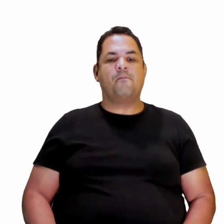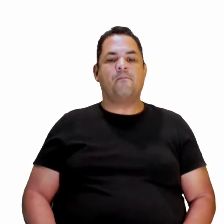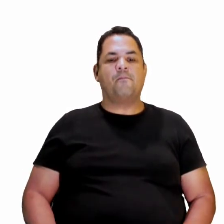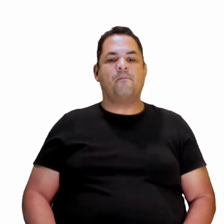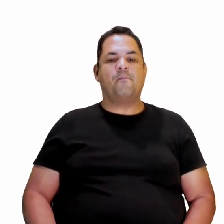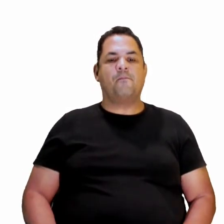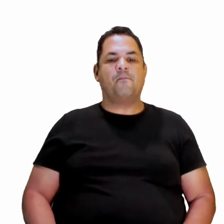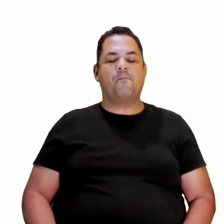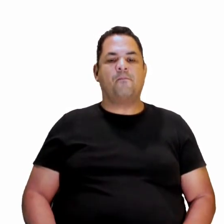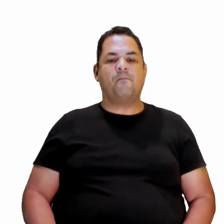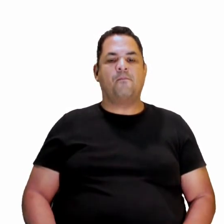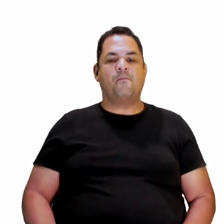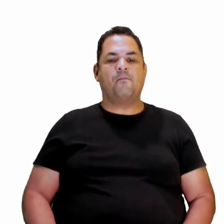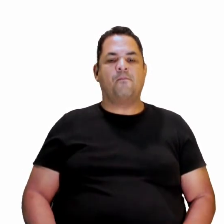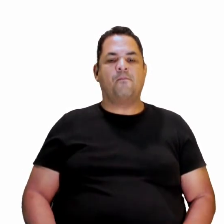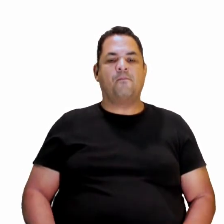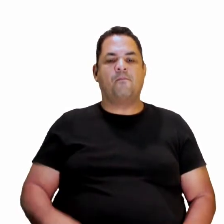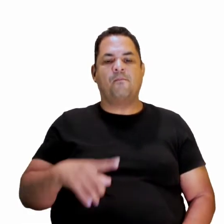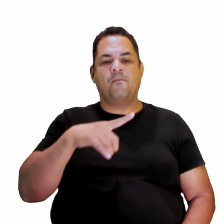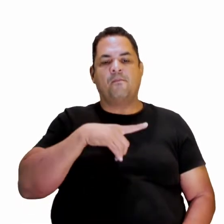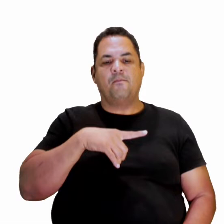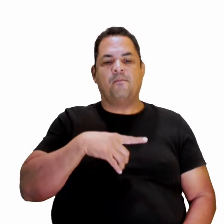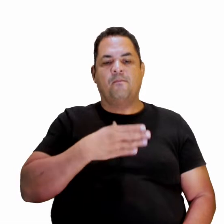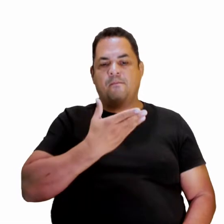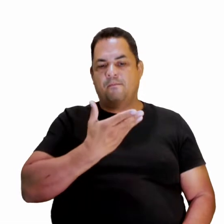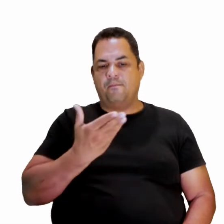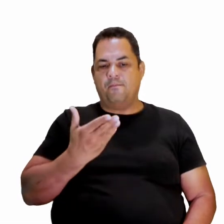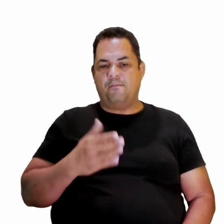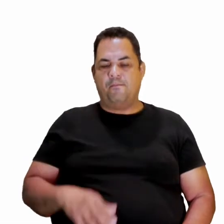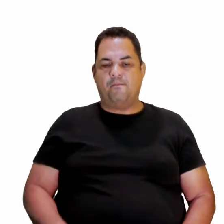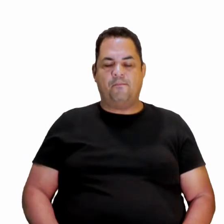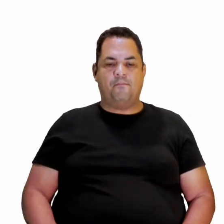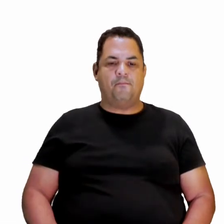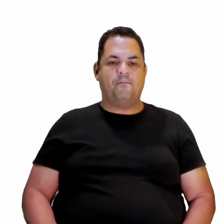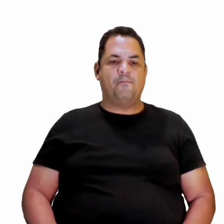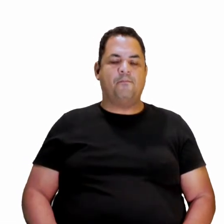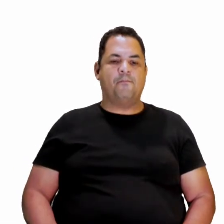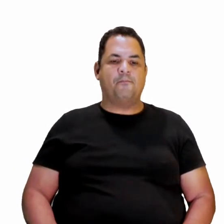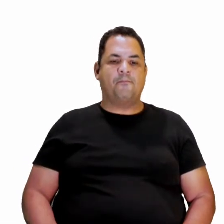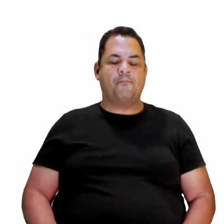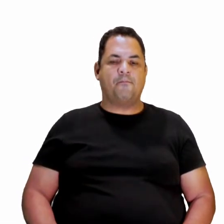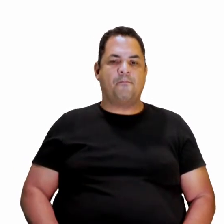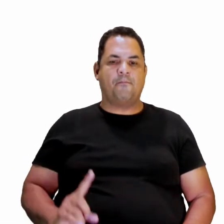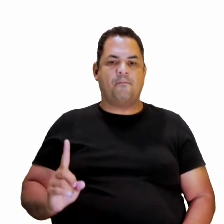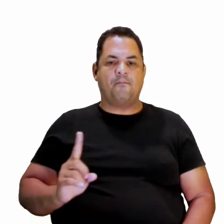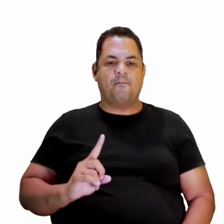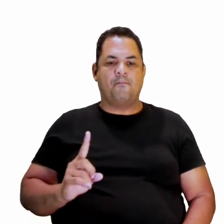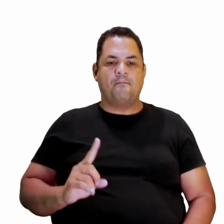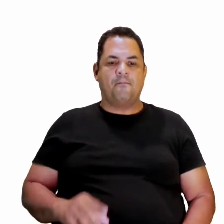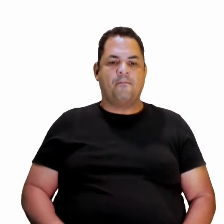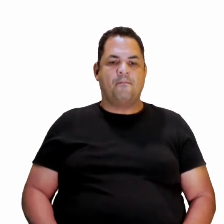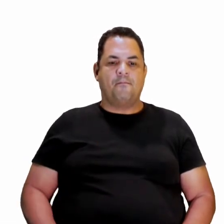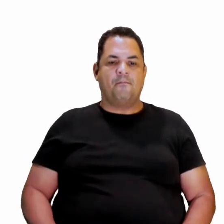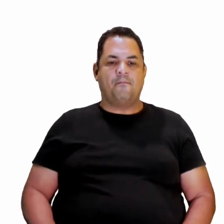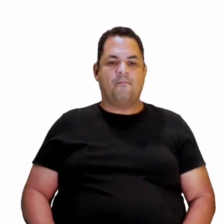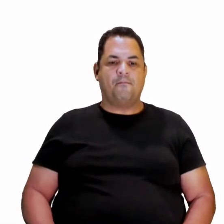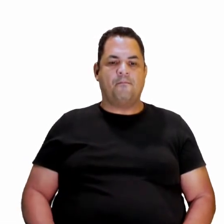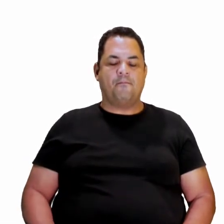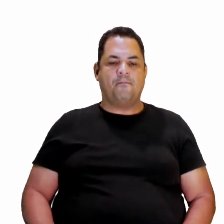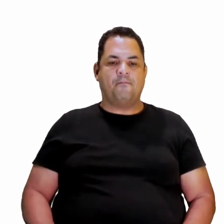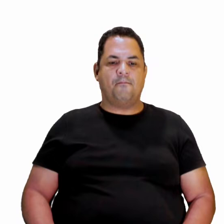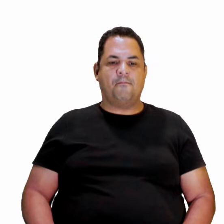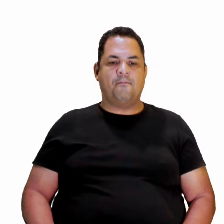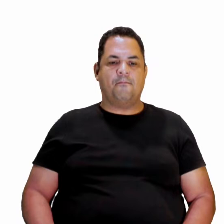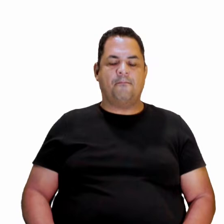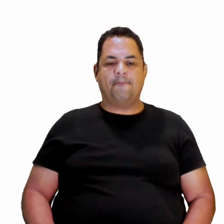ó. Temos aqui o be, do verbo to be. Você não vai colocar, não vai tirar o e, vai